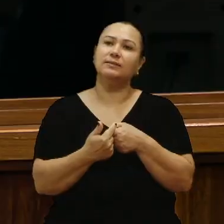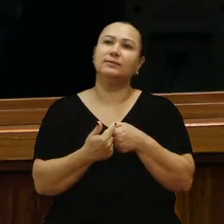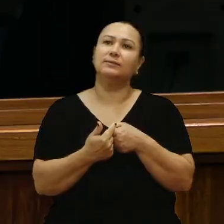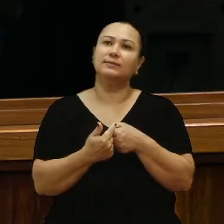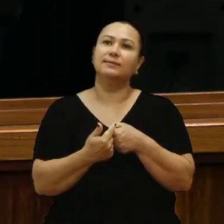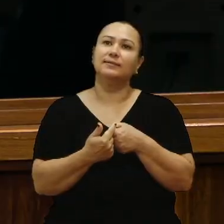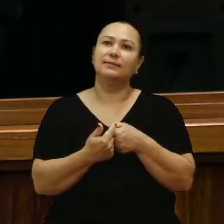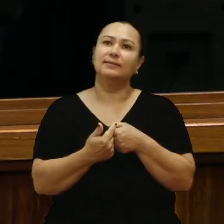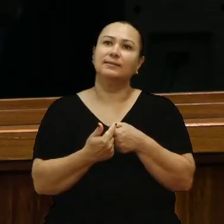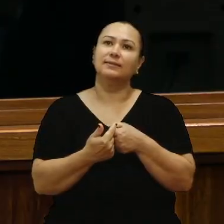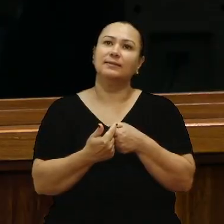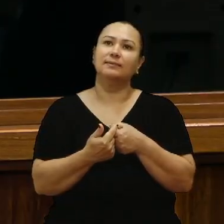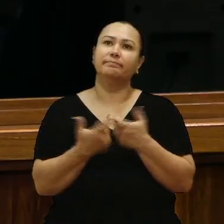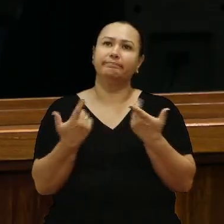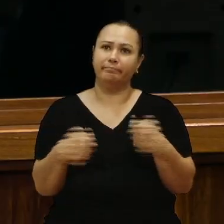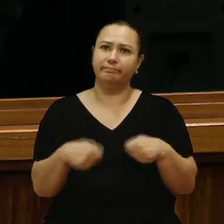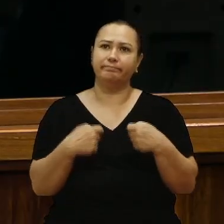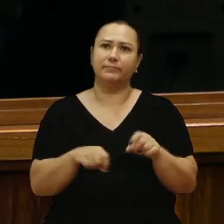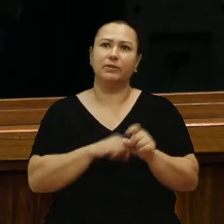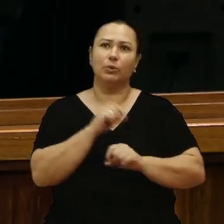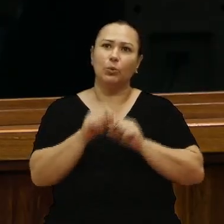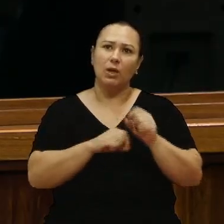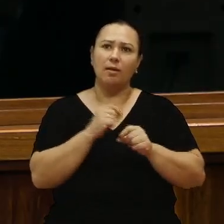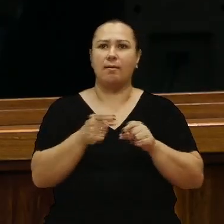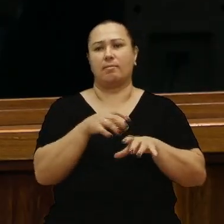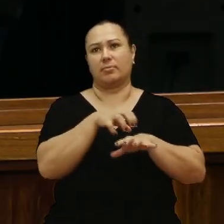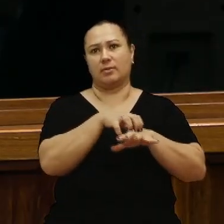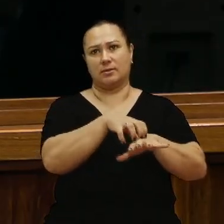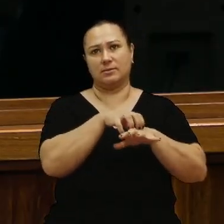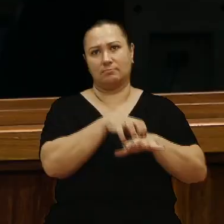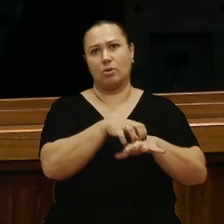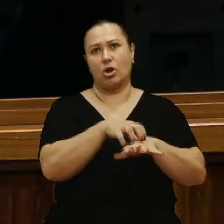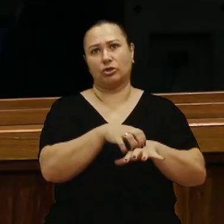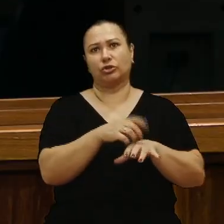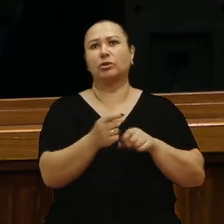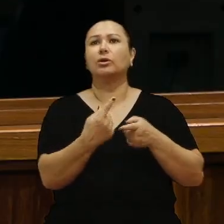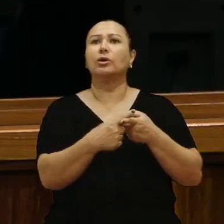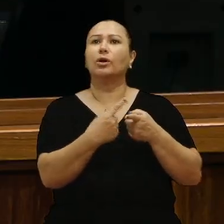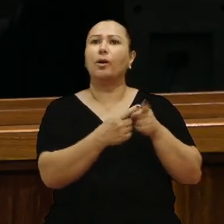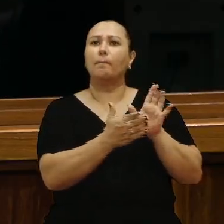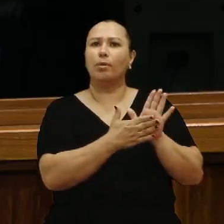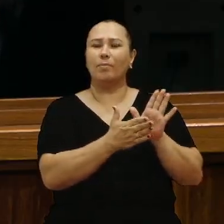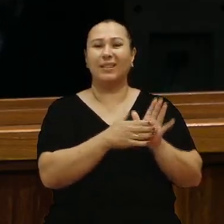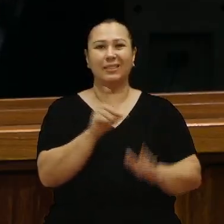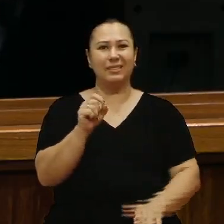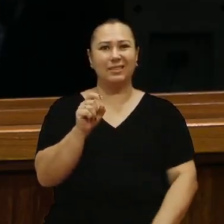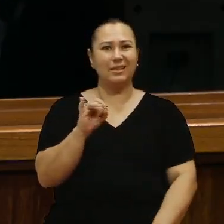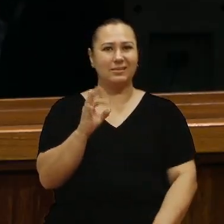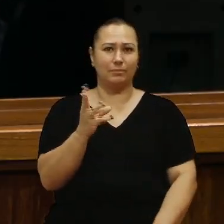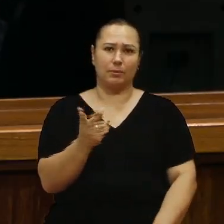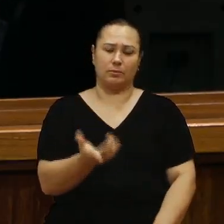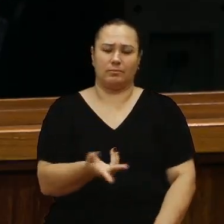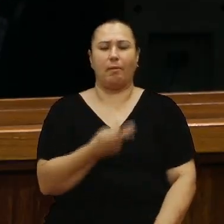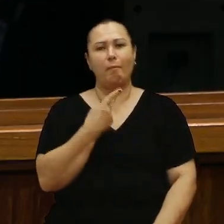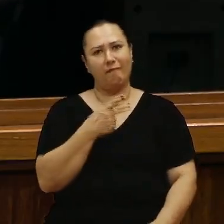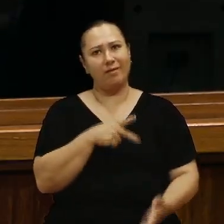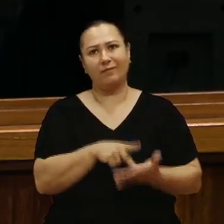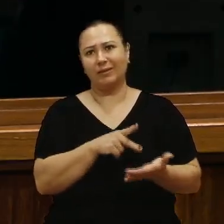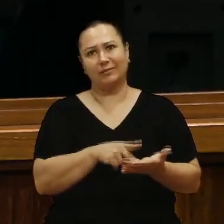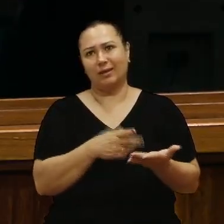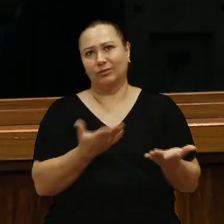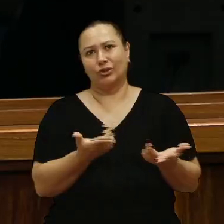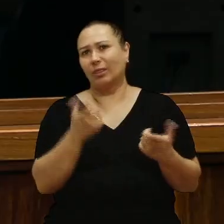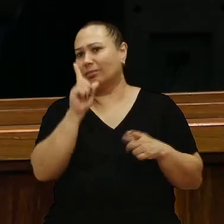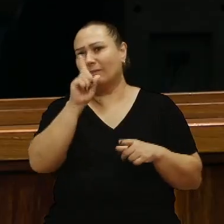investir mais no transporte público. Porque essa proposta de 10 milhões, vamos ser sinceros, isso não é